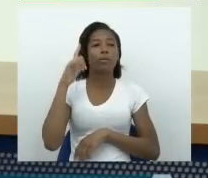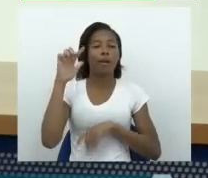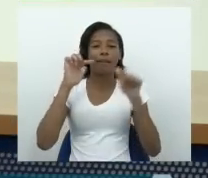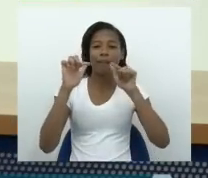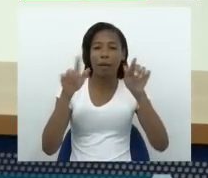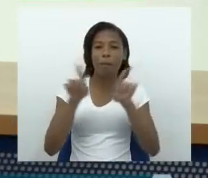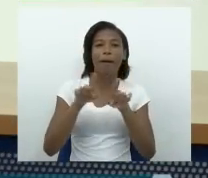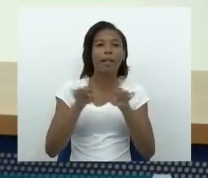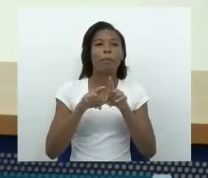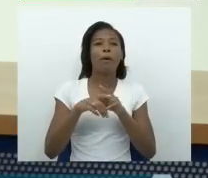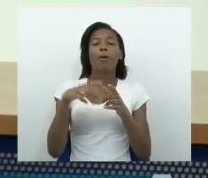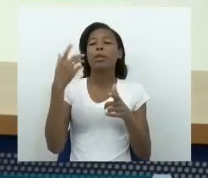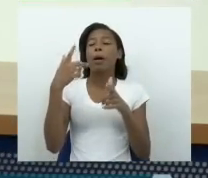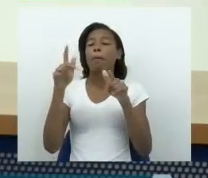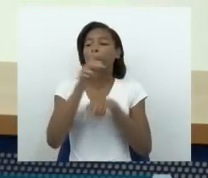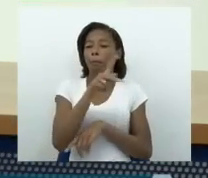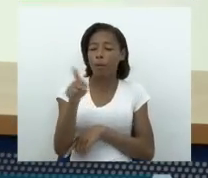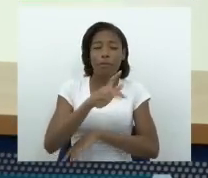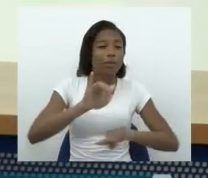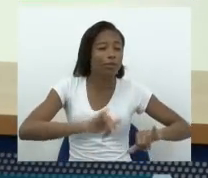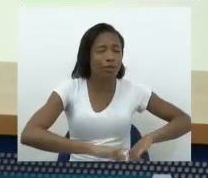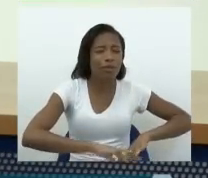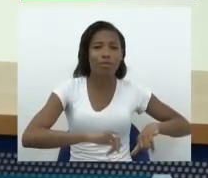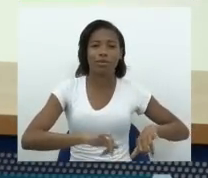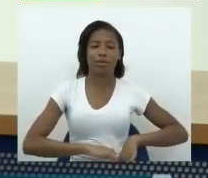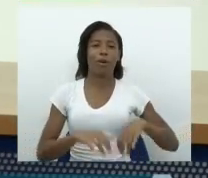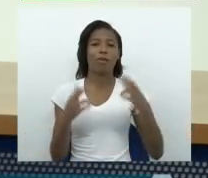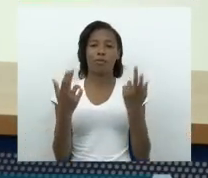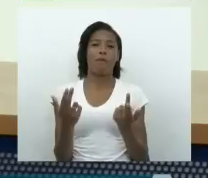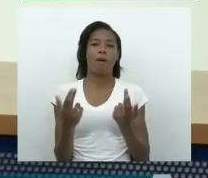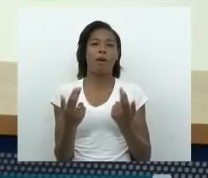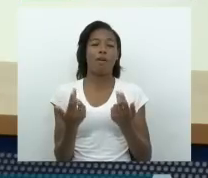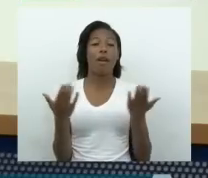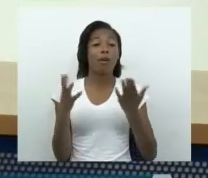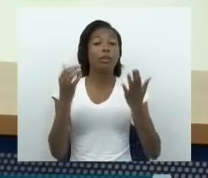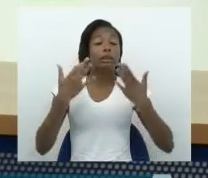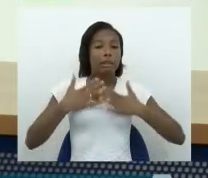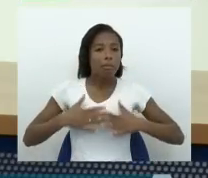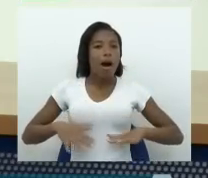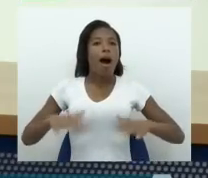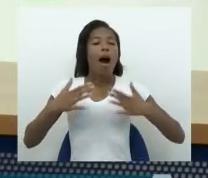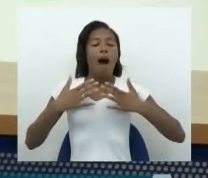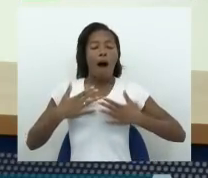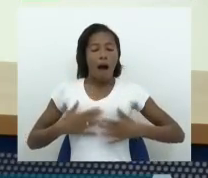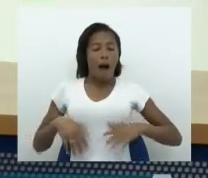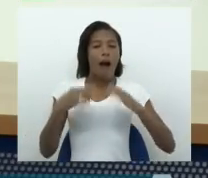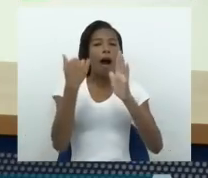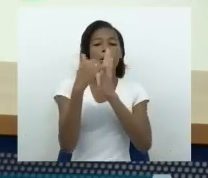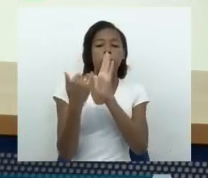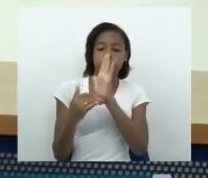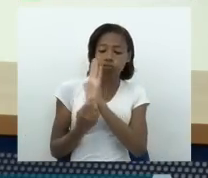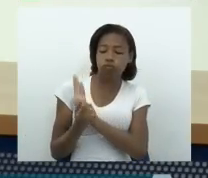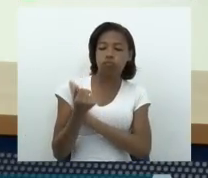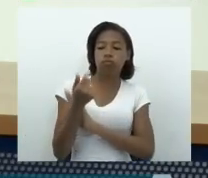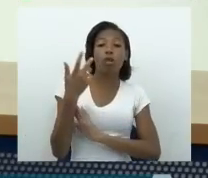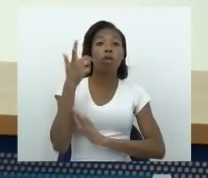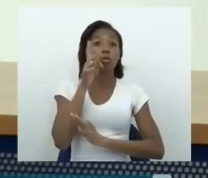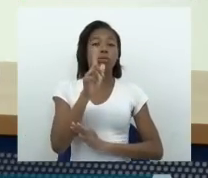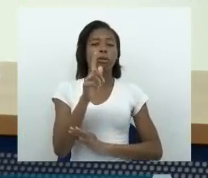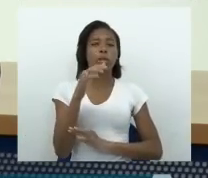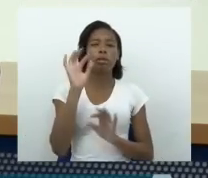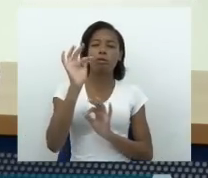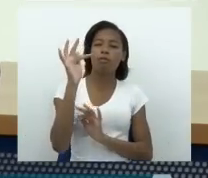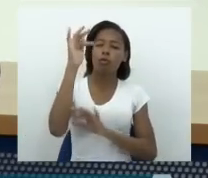hoje sofre, o professor municipal hoje sofre, e com esta folga que nós teremos desse orçamento, nós podemos privilegiar